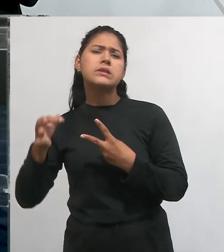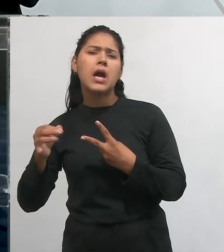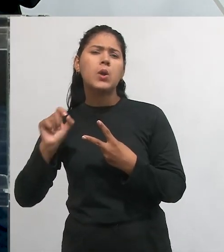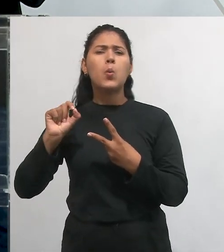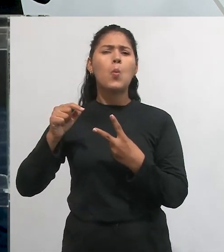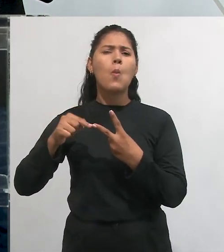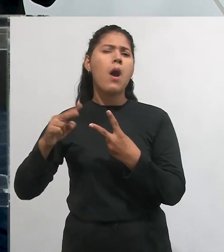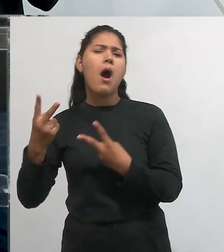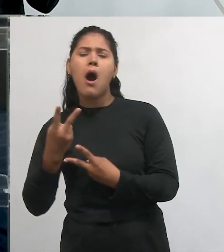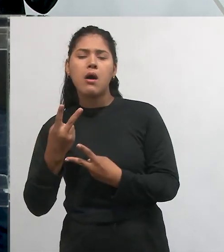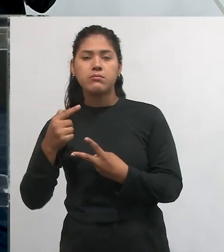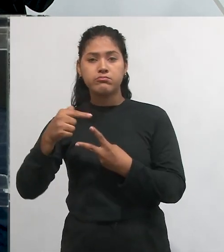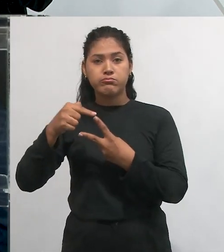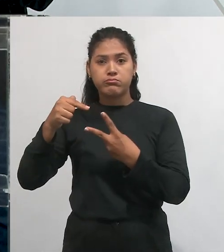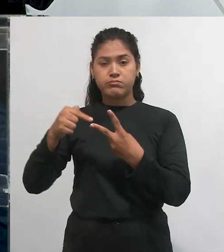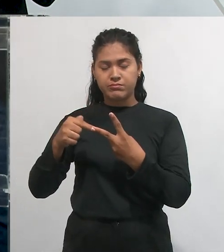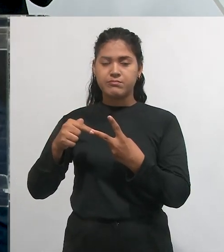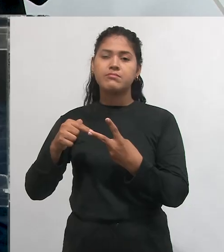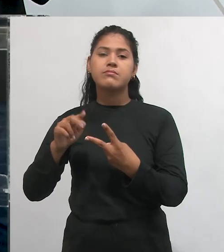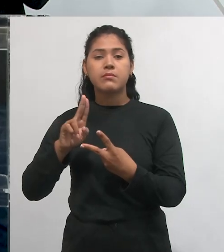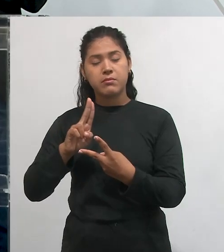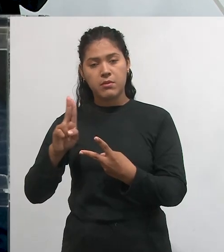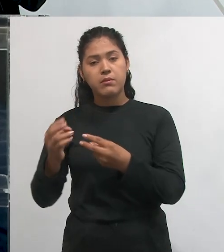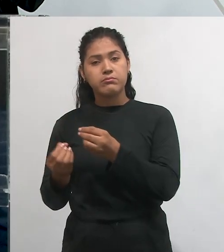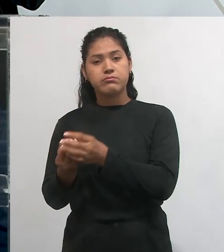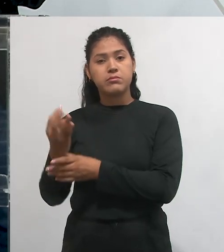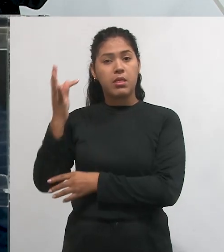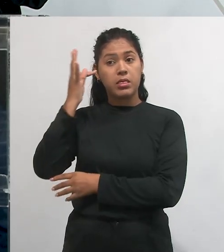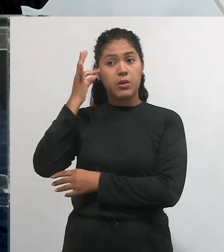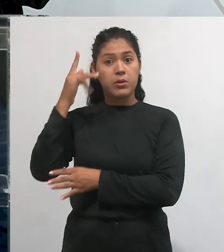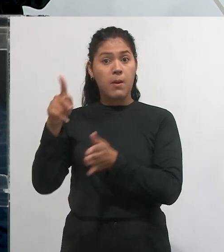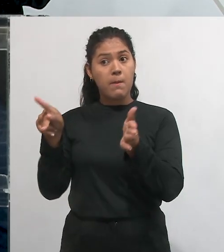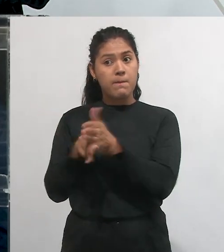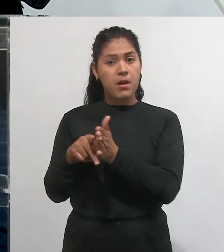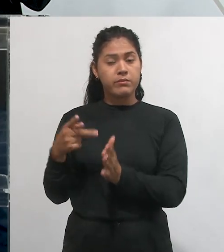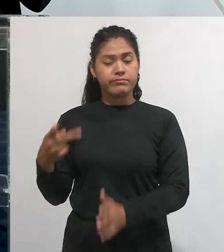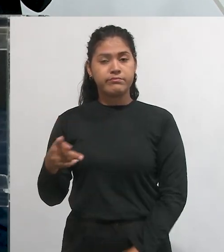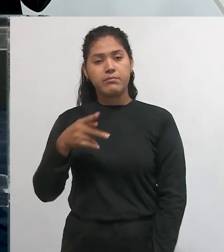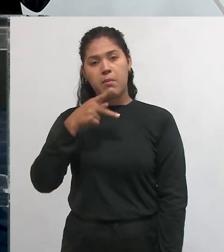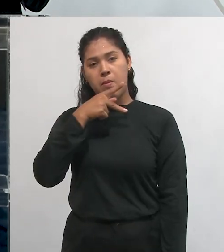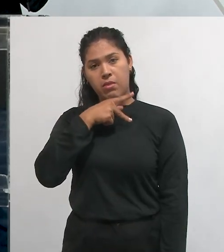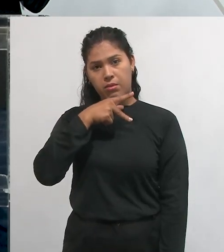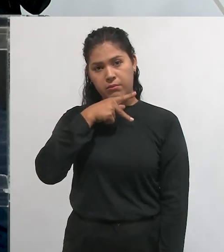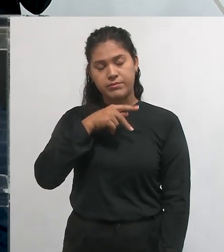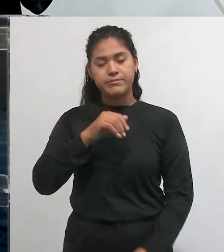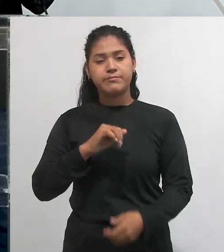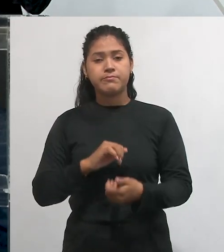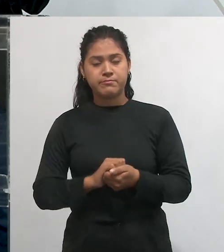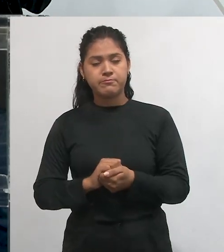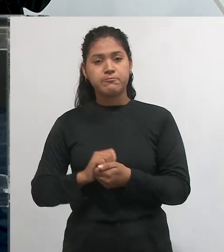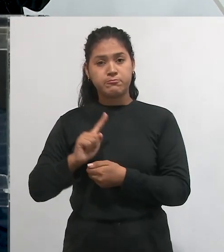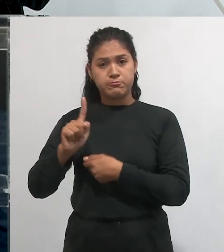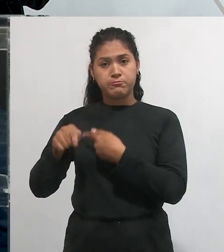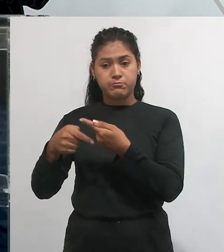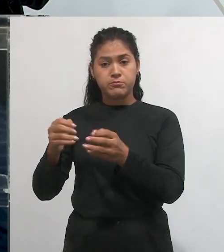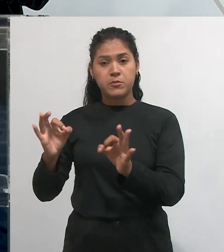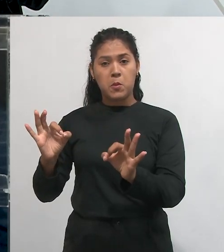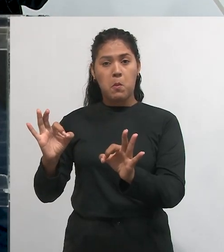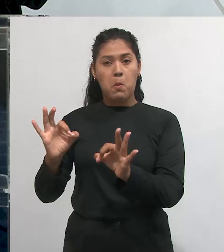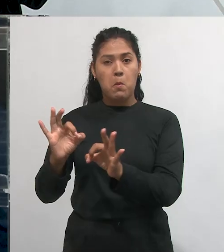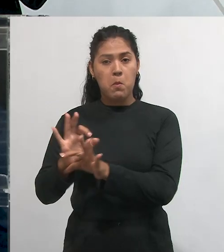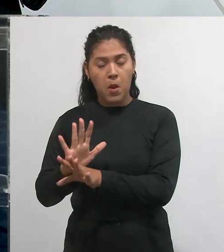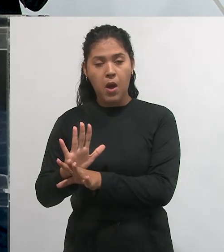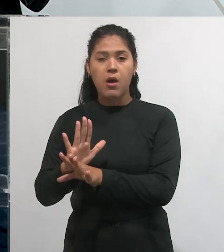errado, né? E aí é chamado a teoria das formas de Platão. E assim nós concluiremos essa unidade